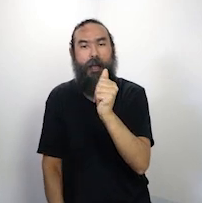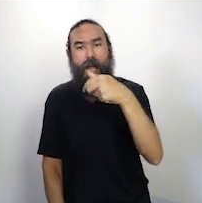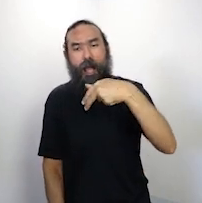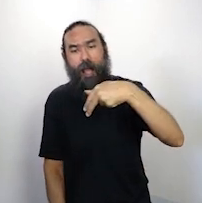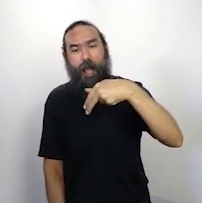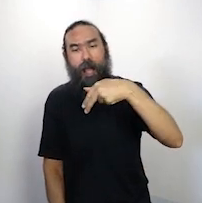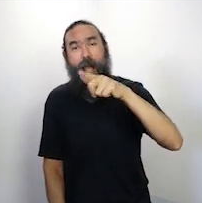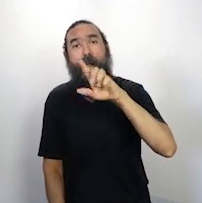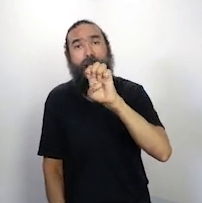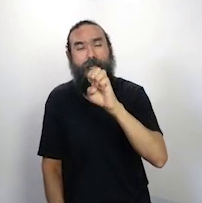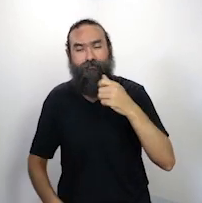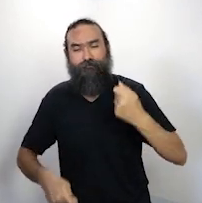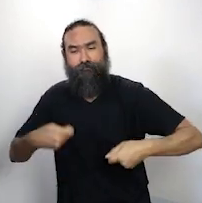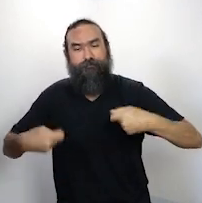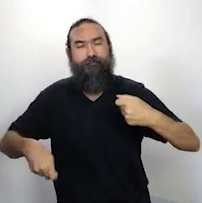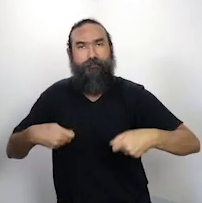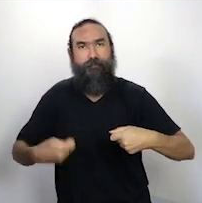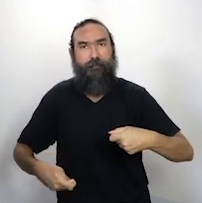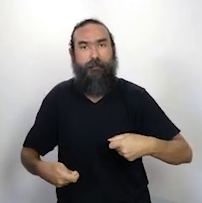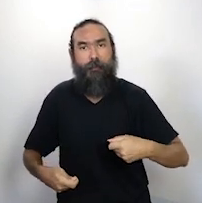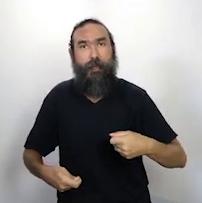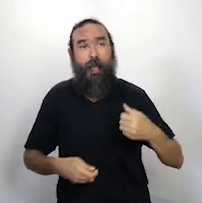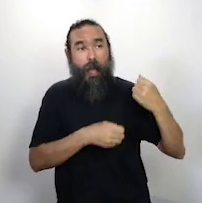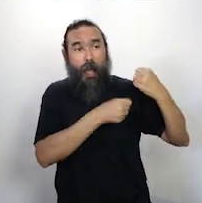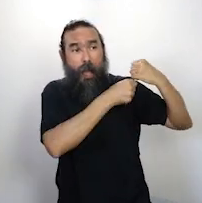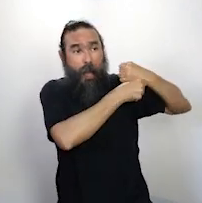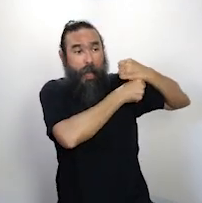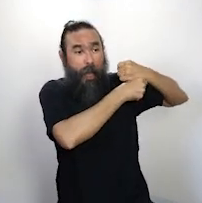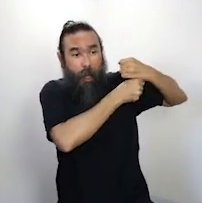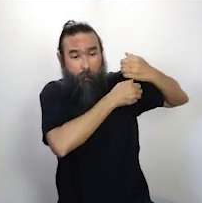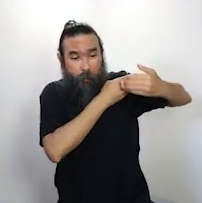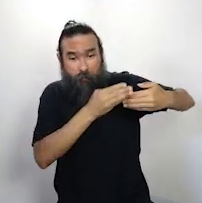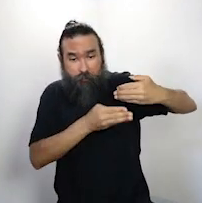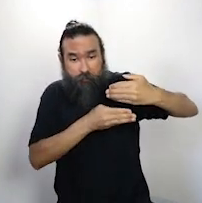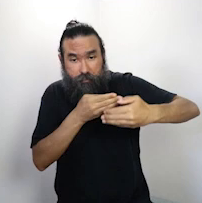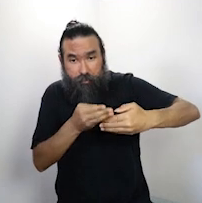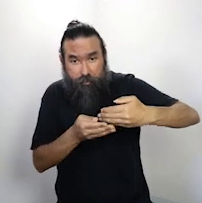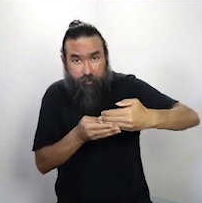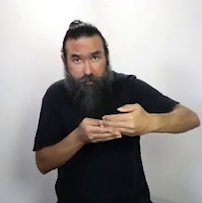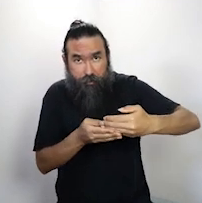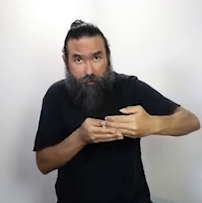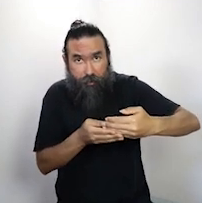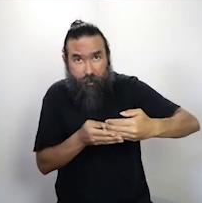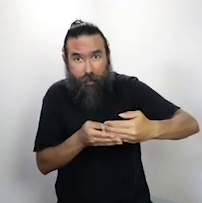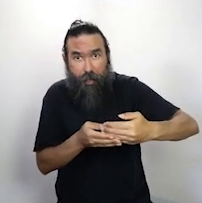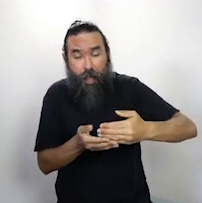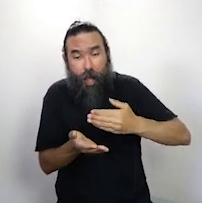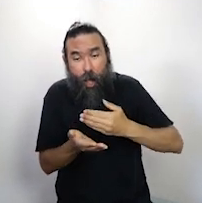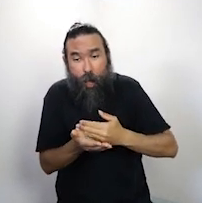De uns anos para cá, há uns anos atrás, né, as mulheres elas tinham um lugar mais secundário dentro do maracatu,